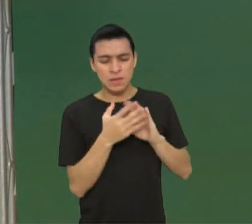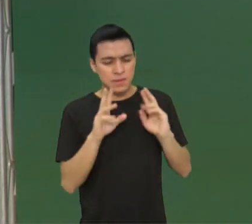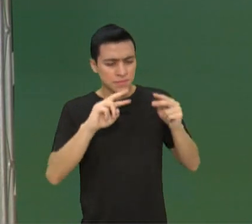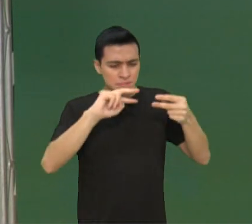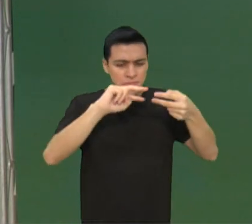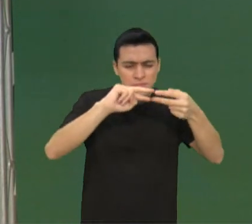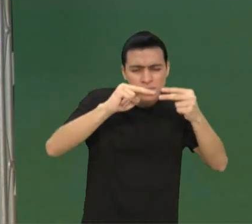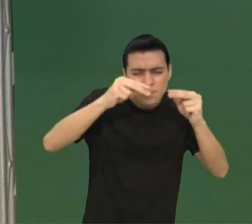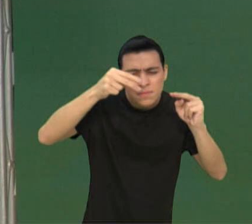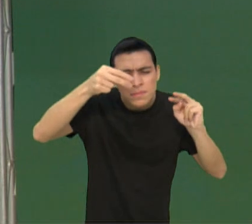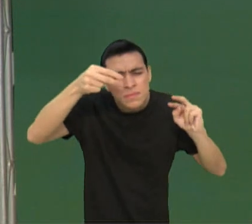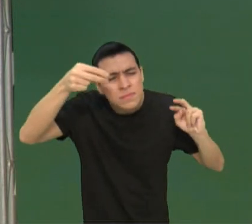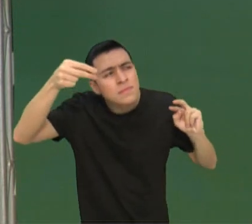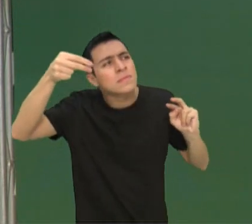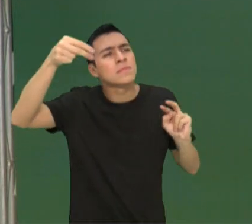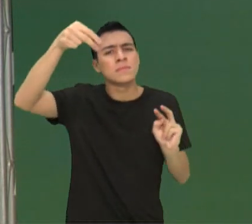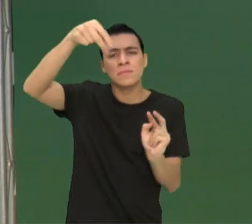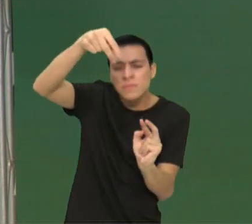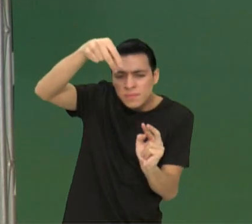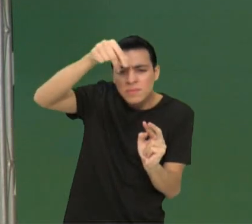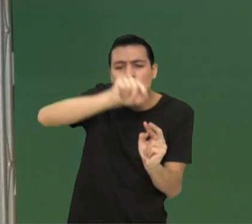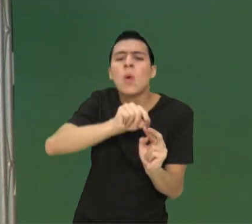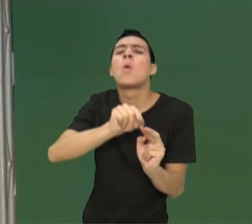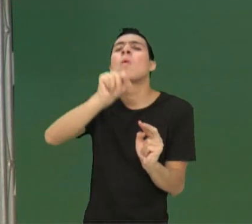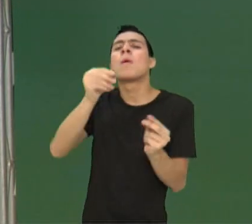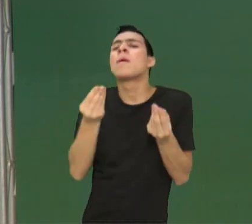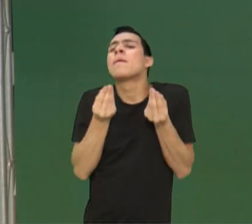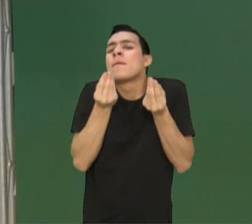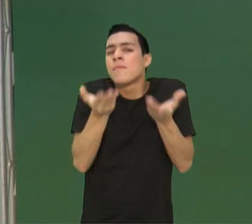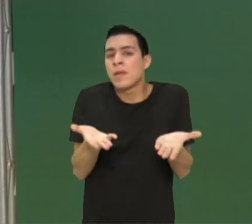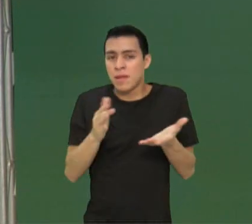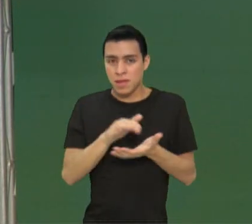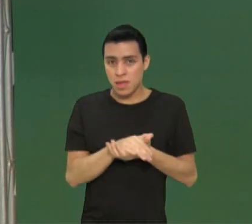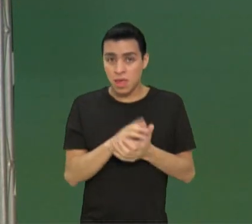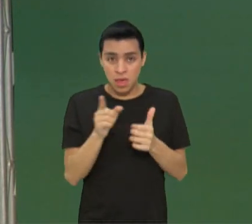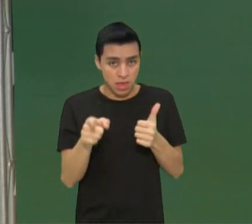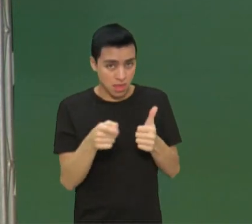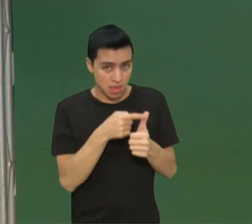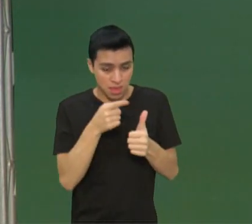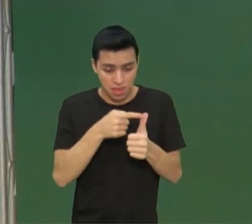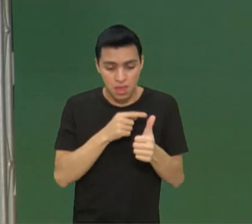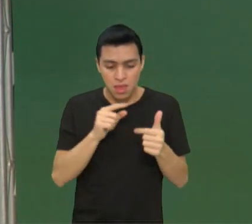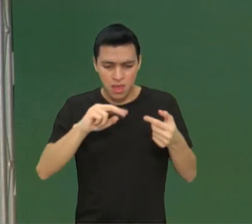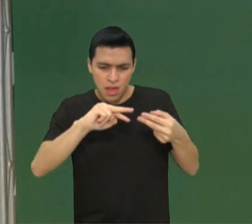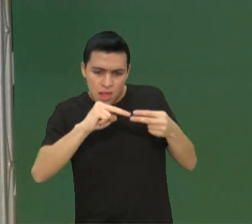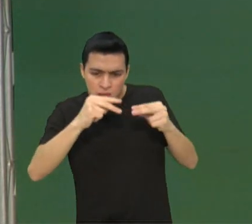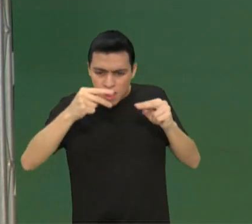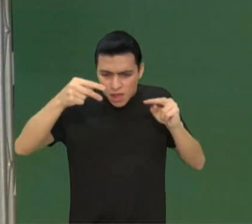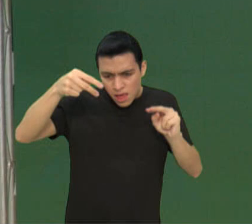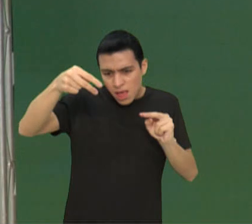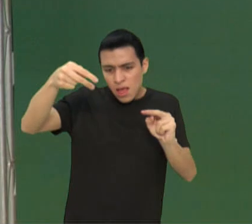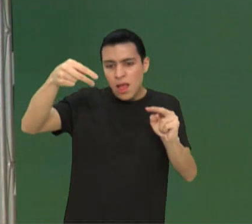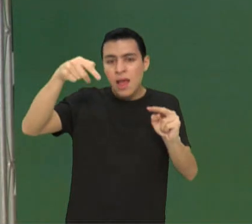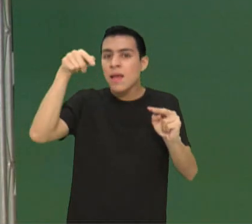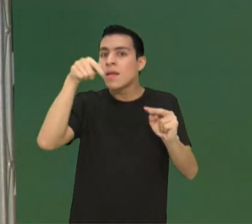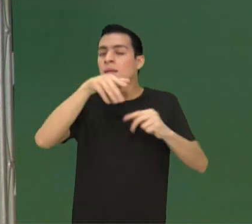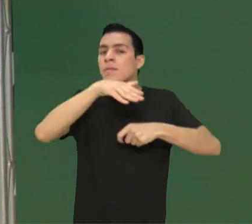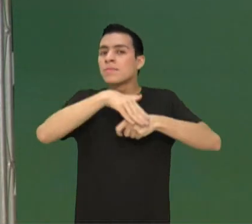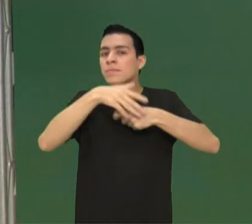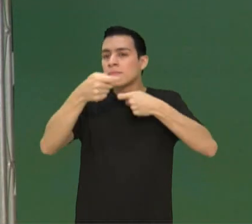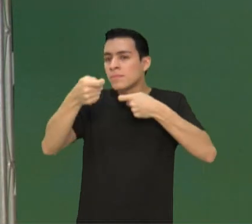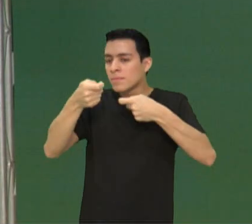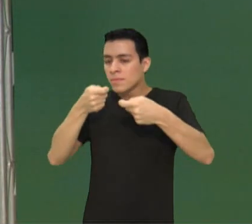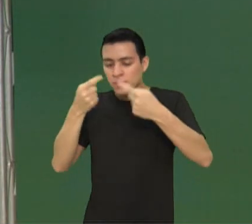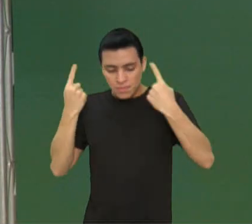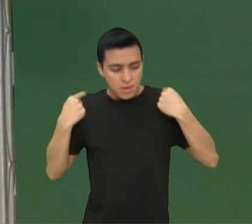estrutura do DNA? Qual que é a função do DNA? Então, primeiro aqui a função do DNA. Ele que vai controlar as